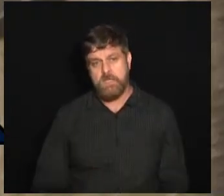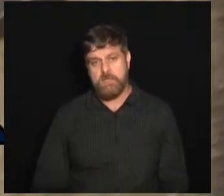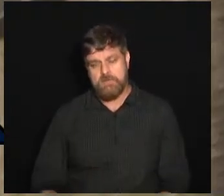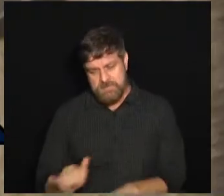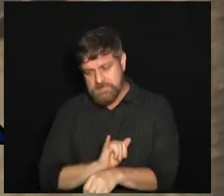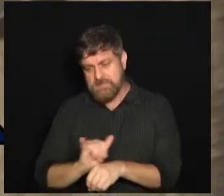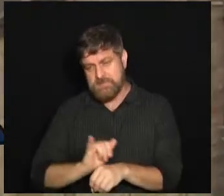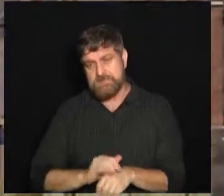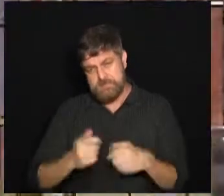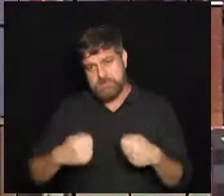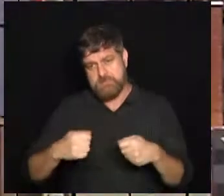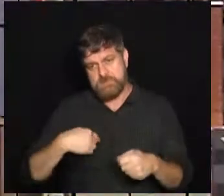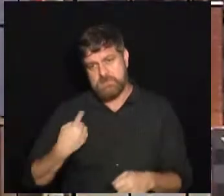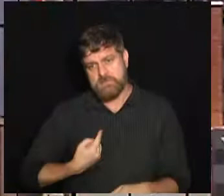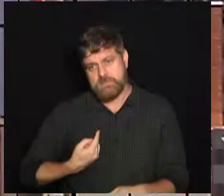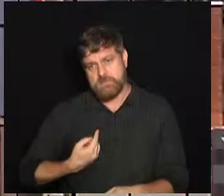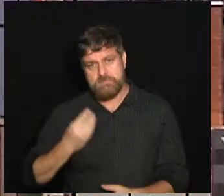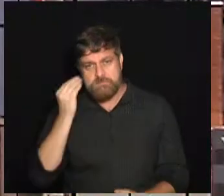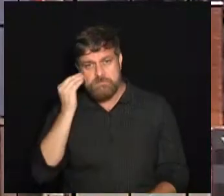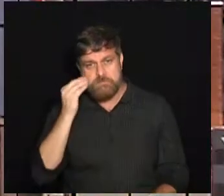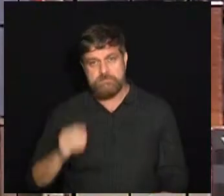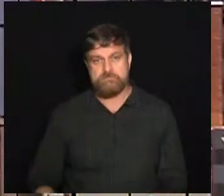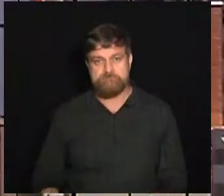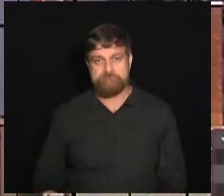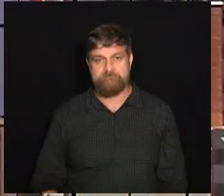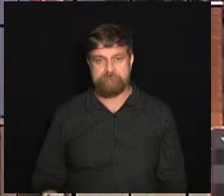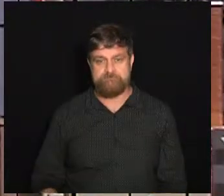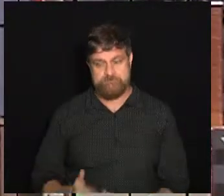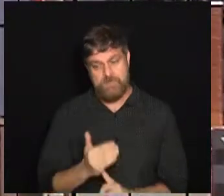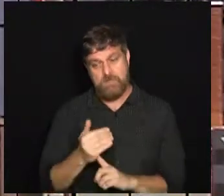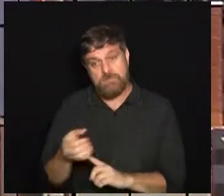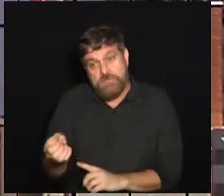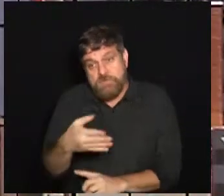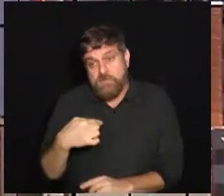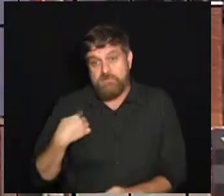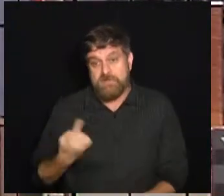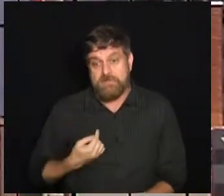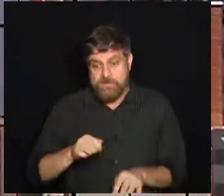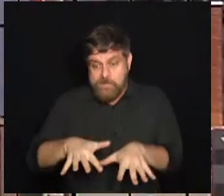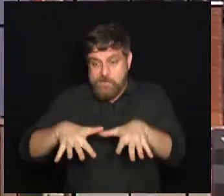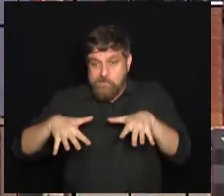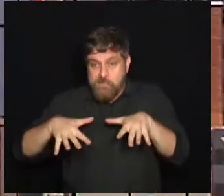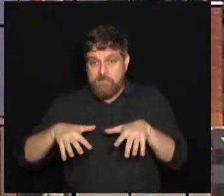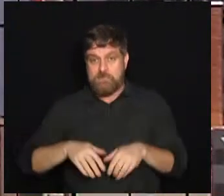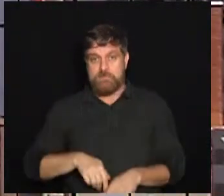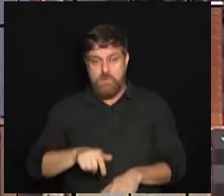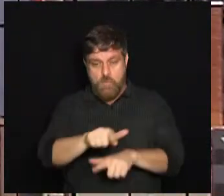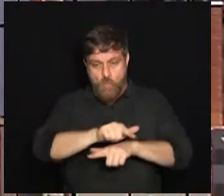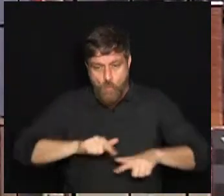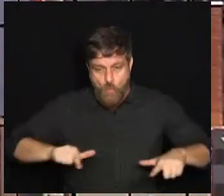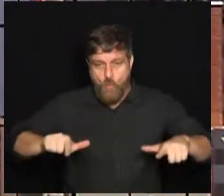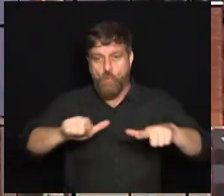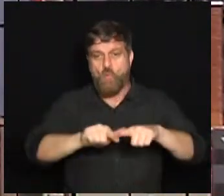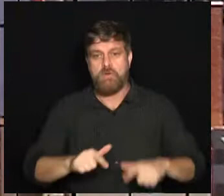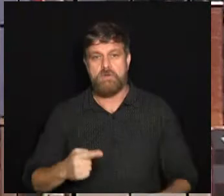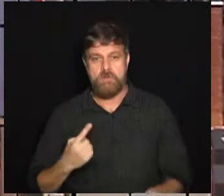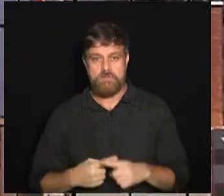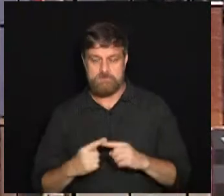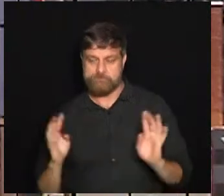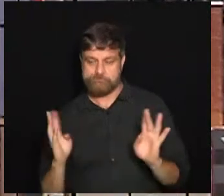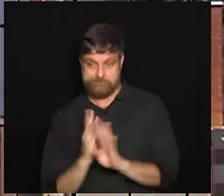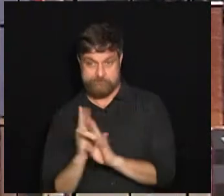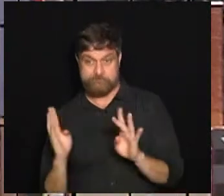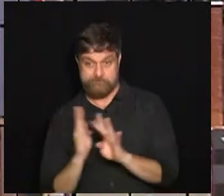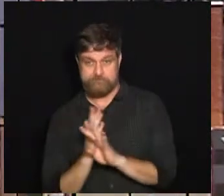se necessário for. São os novos hábitos, né? Sem a presença de público por causa das restrições de circulação